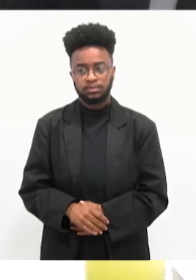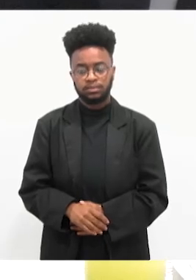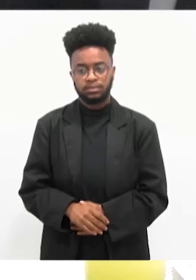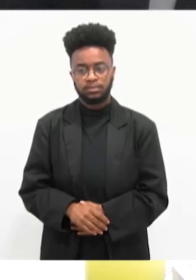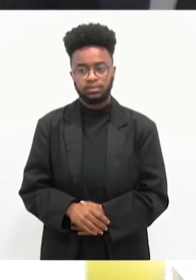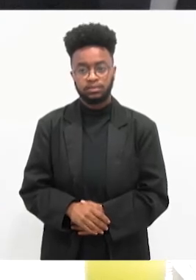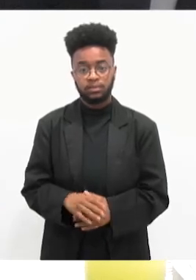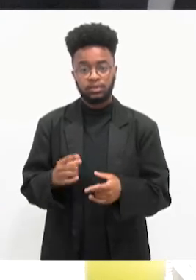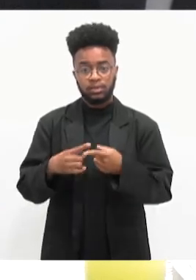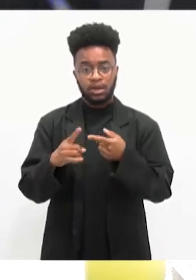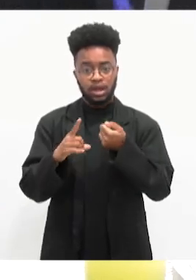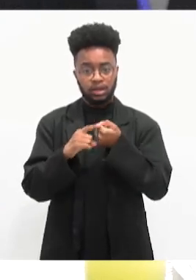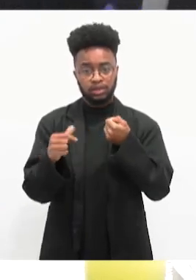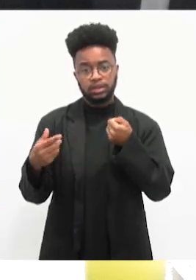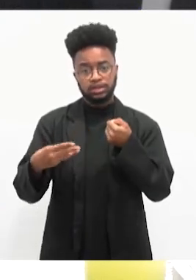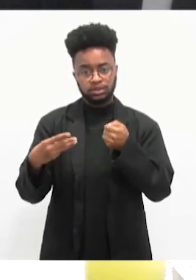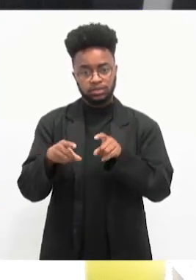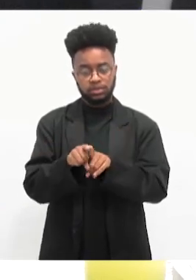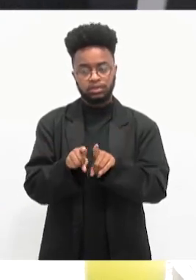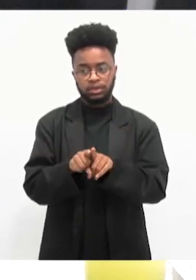E no artigo 3º também.